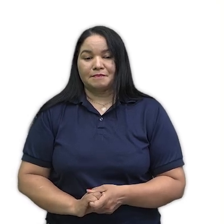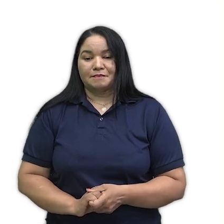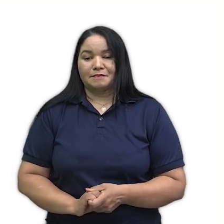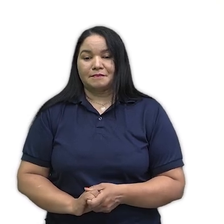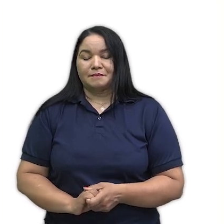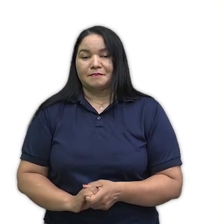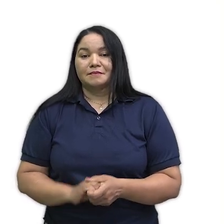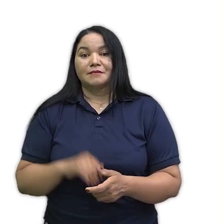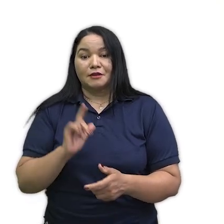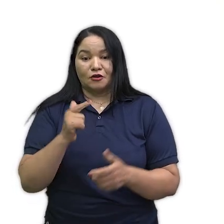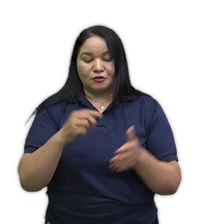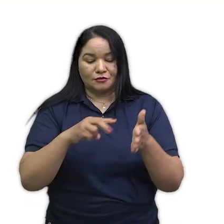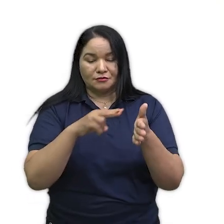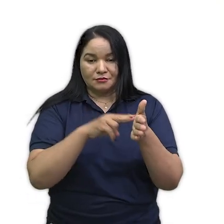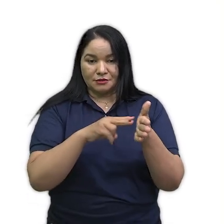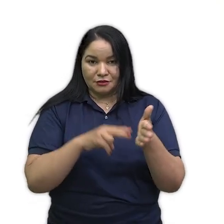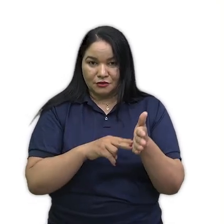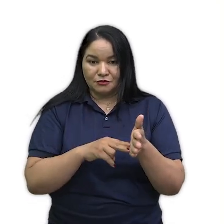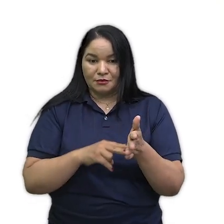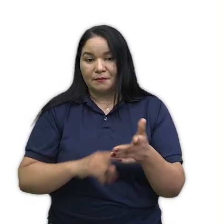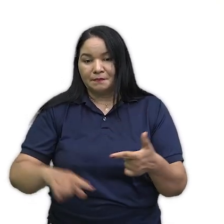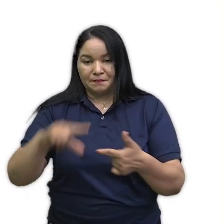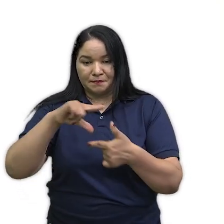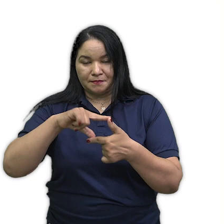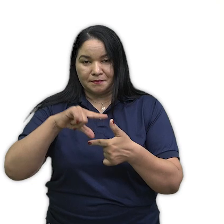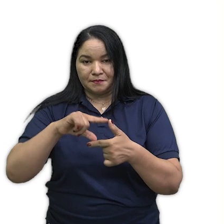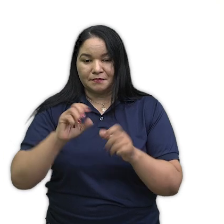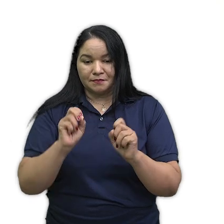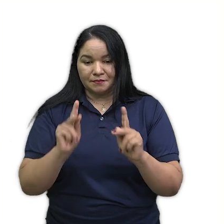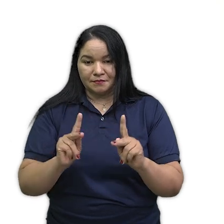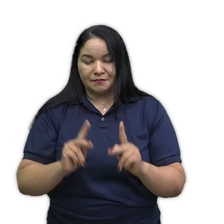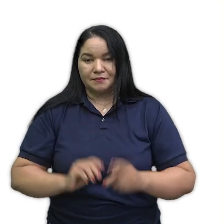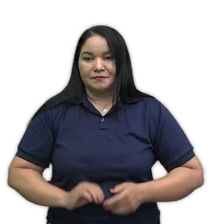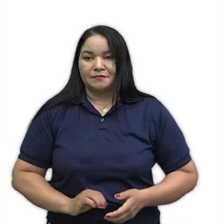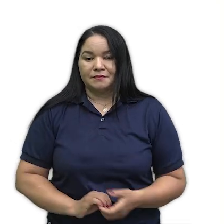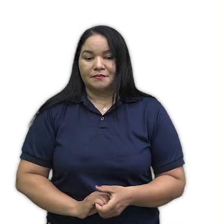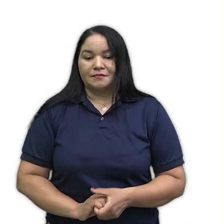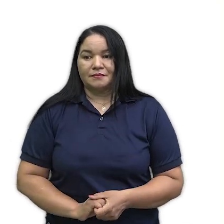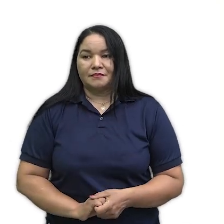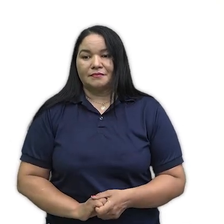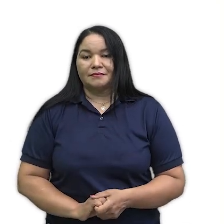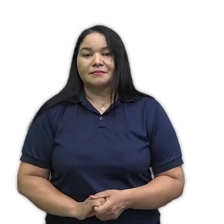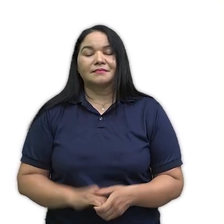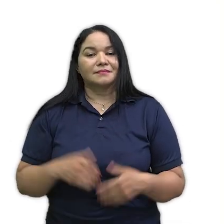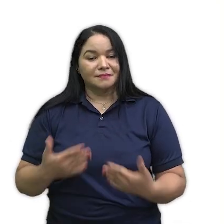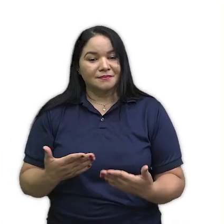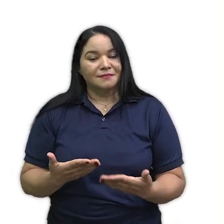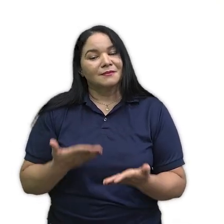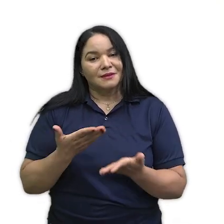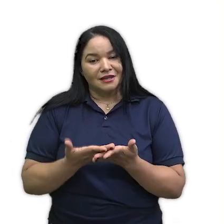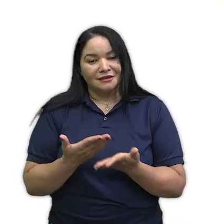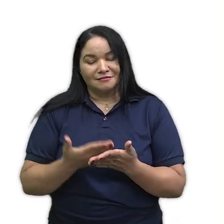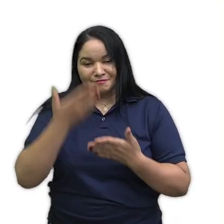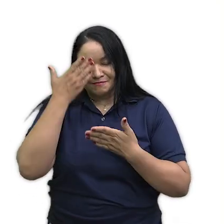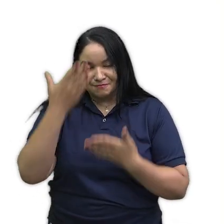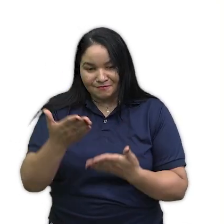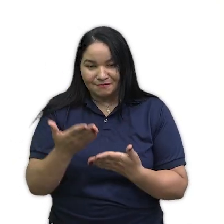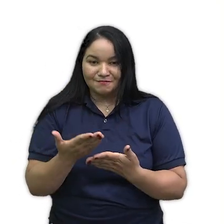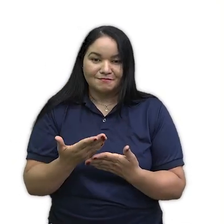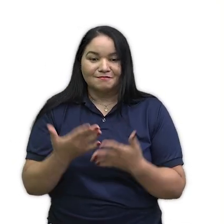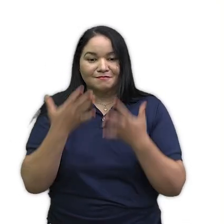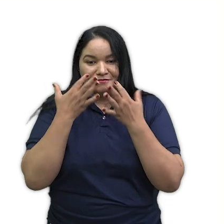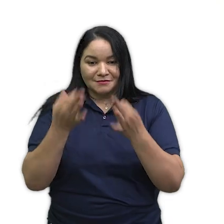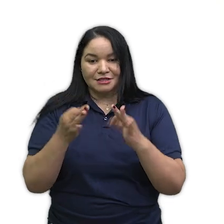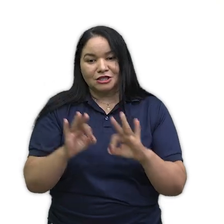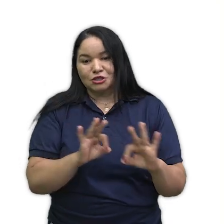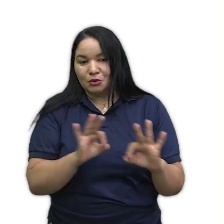que é o prisma retangular. Não esqueçam disso, tá certo? Então, essa foi a nossa aula. Eu agradeço muito a